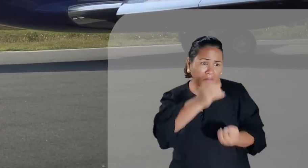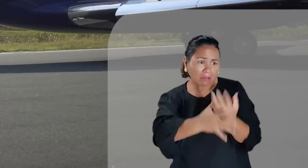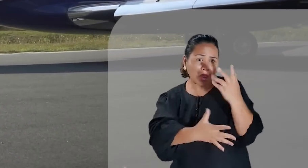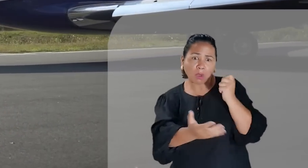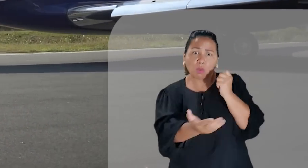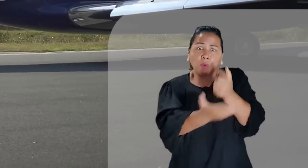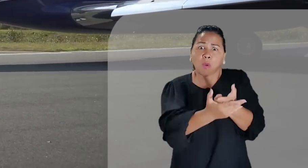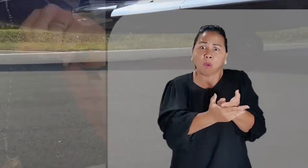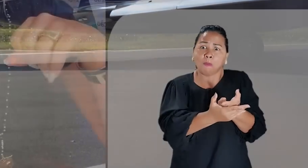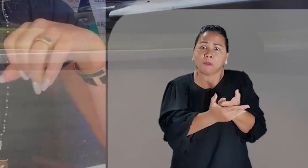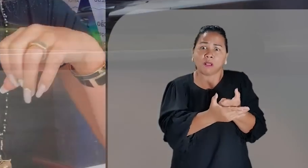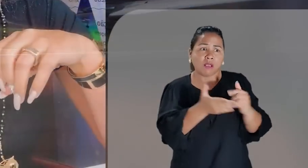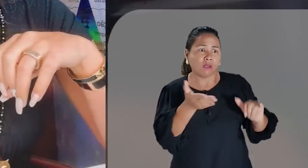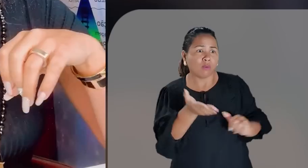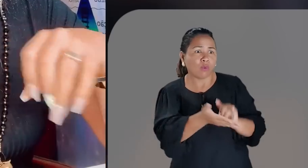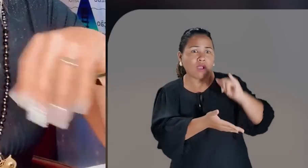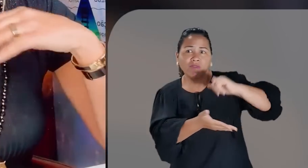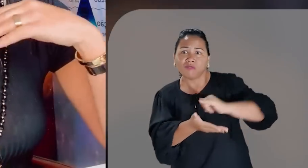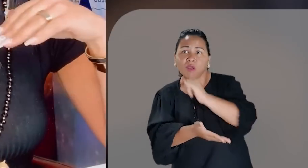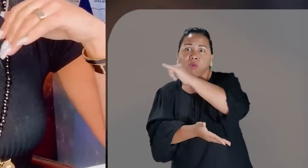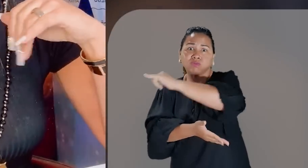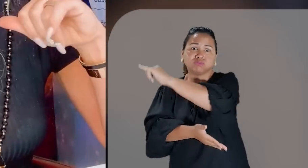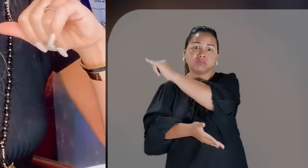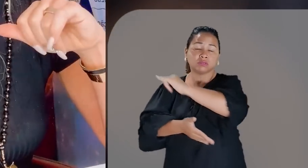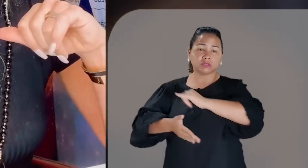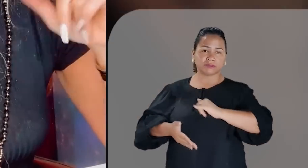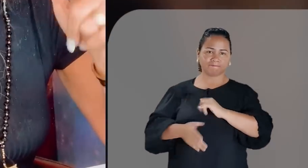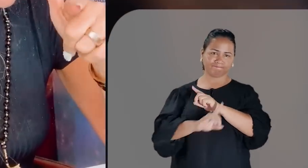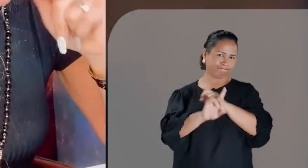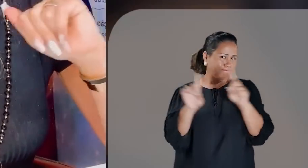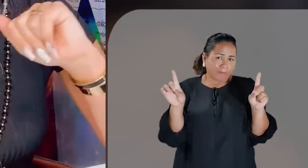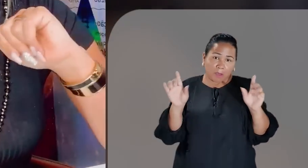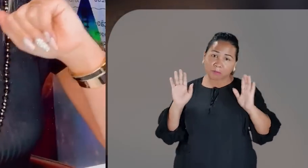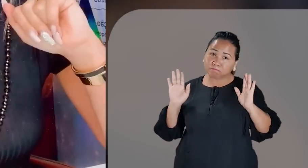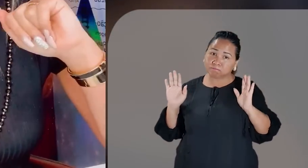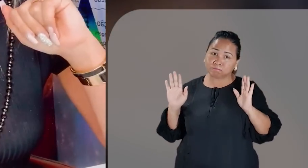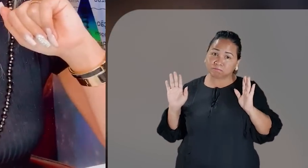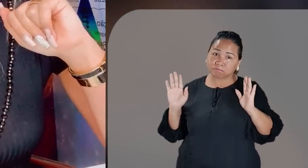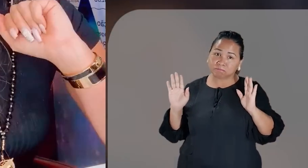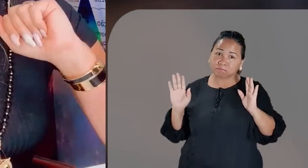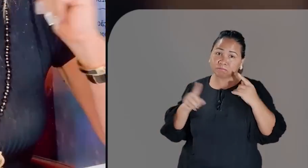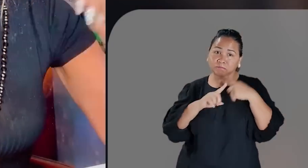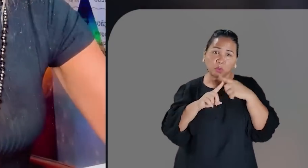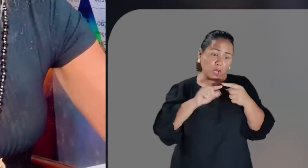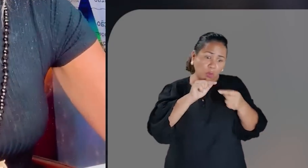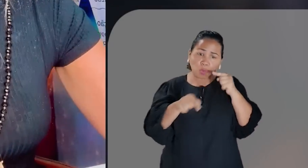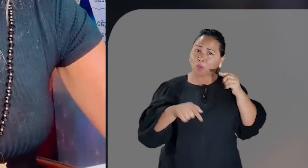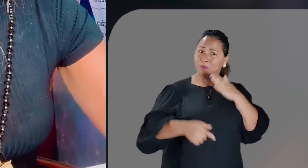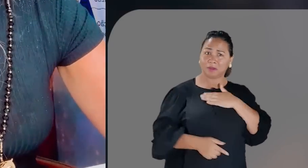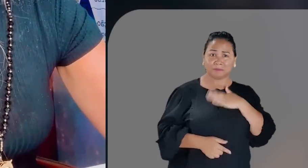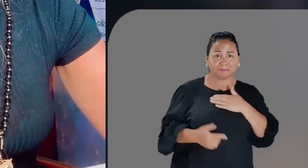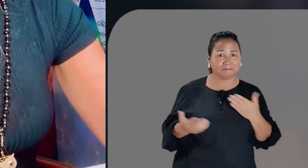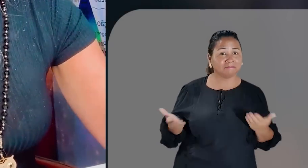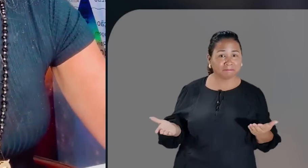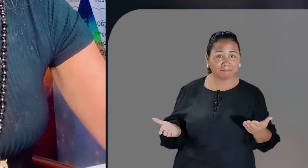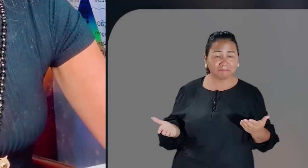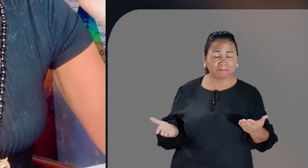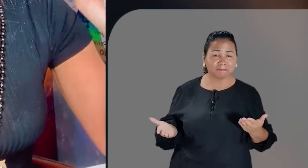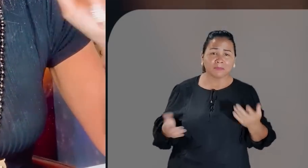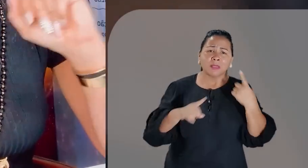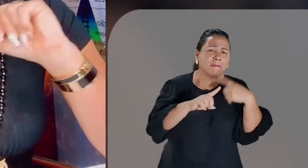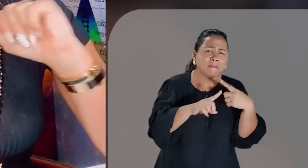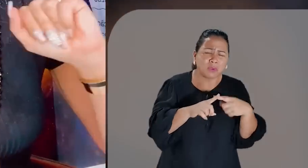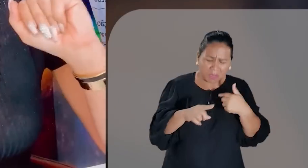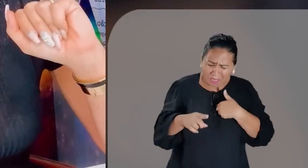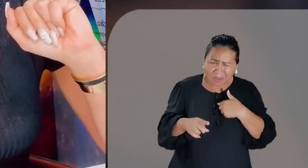Hoje, talvez sim. Há uns anos atrás, nem sonhando. Meu aluno tem um avião. Mas ele pode ter sim um avião e eu